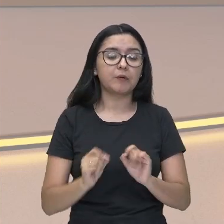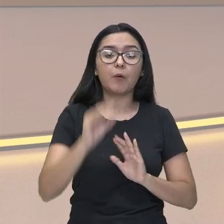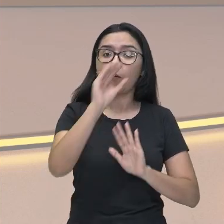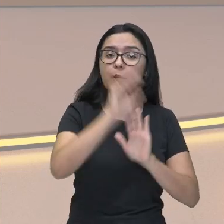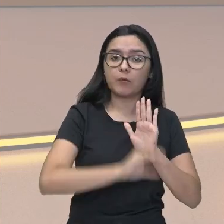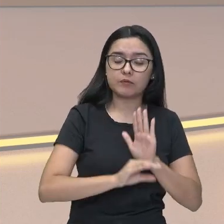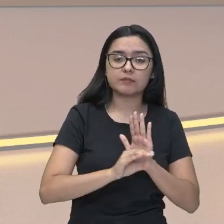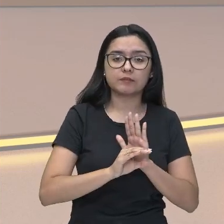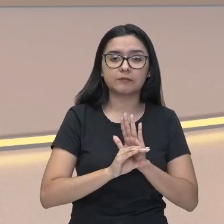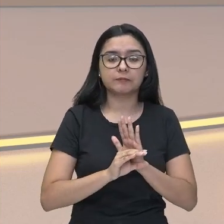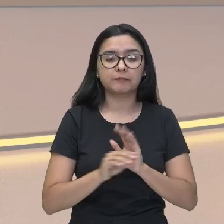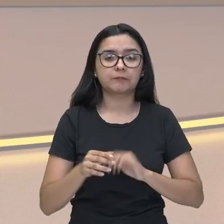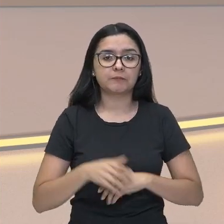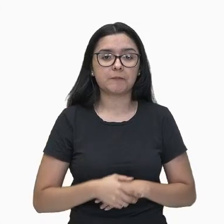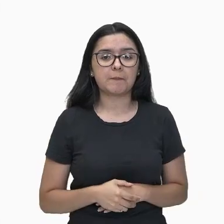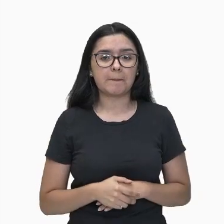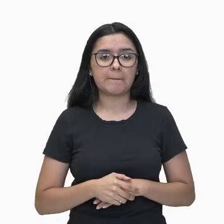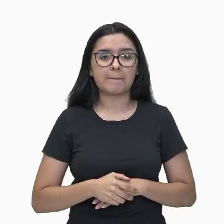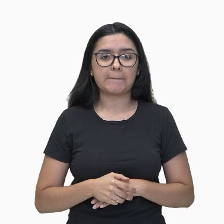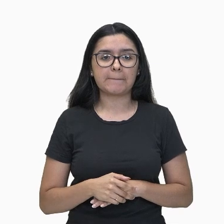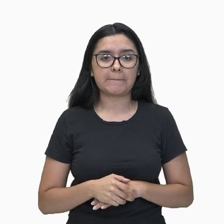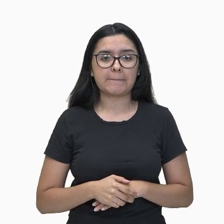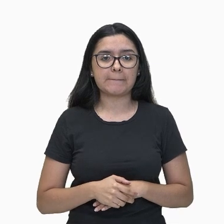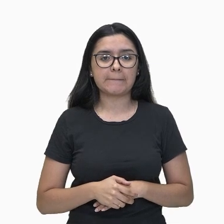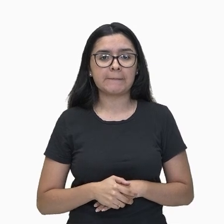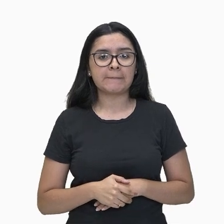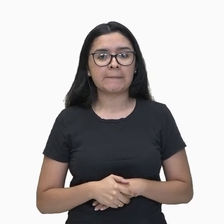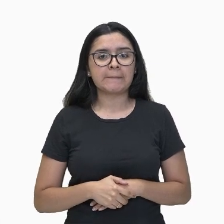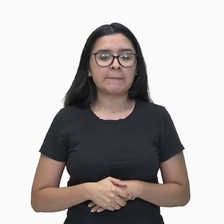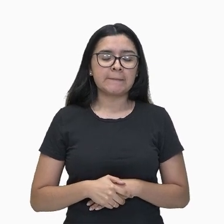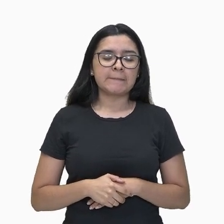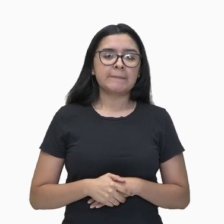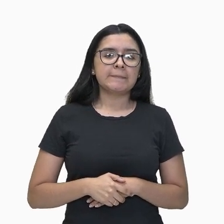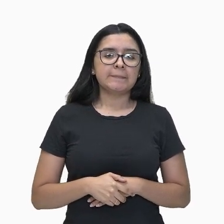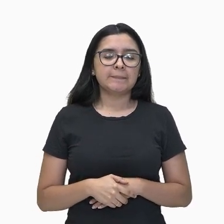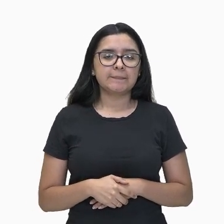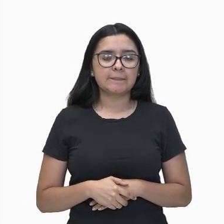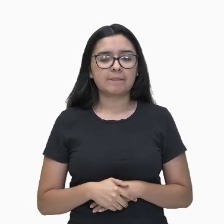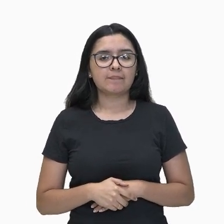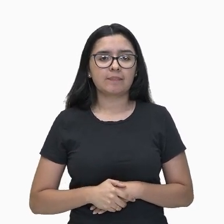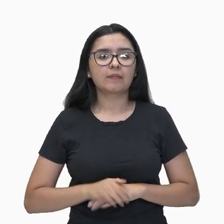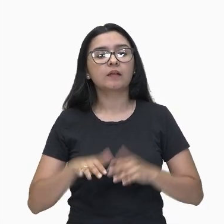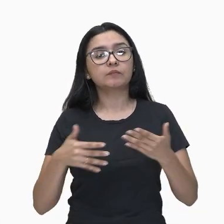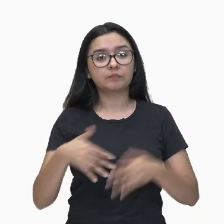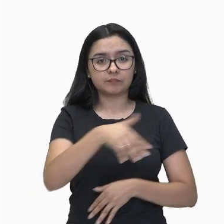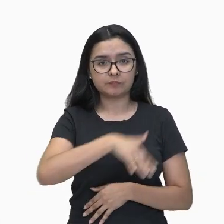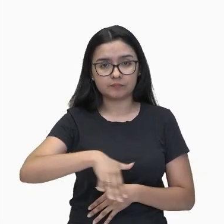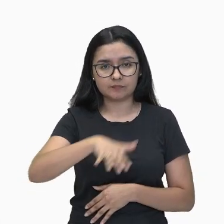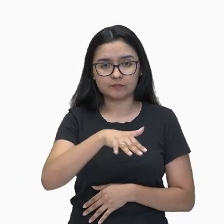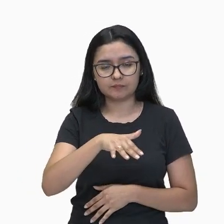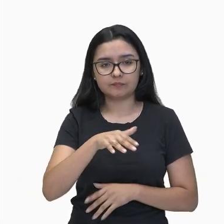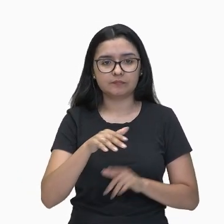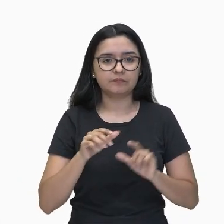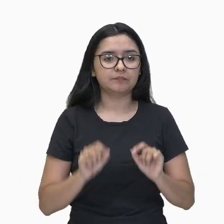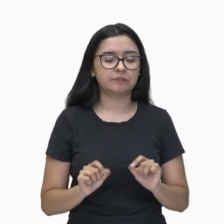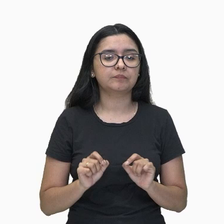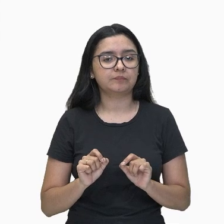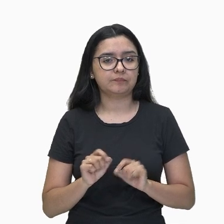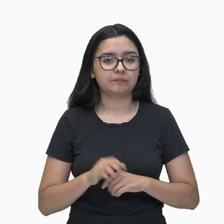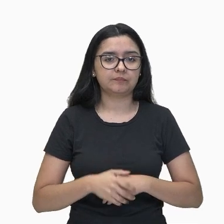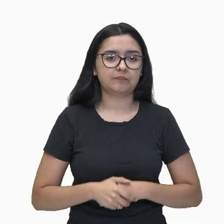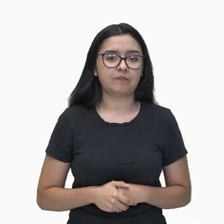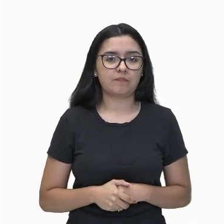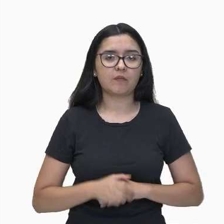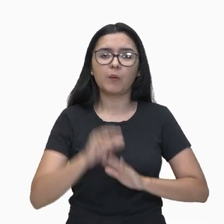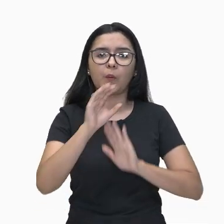e o aprofundamento do que é a metafísica. Olha, no campo da metafísica, nós